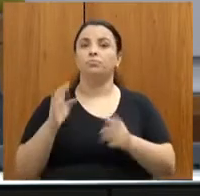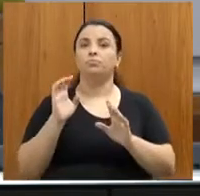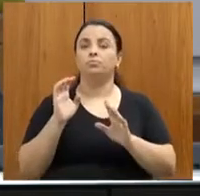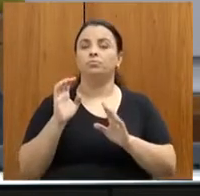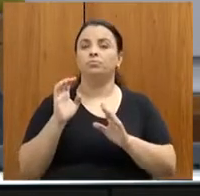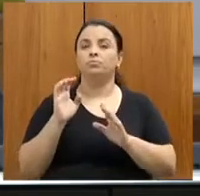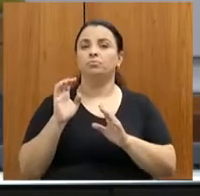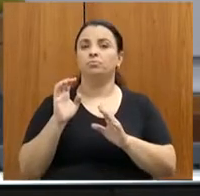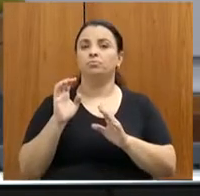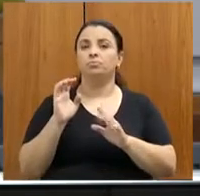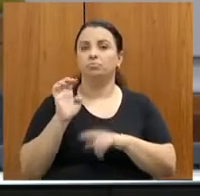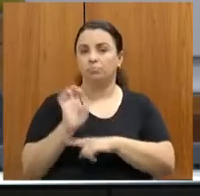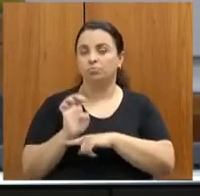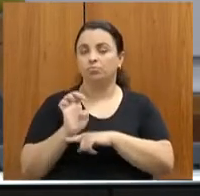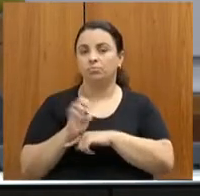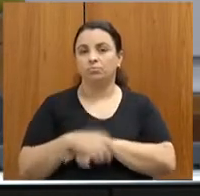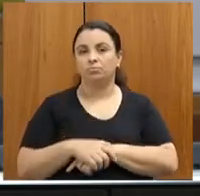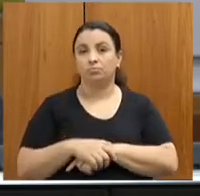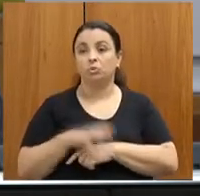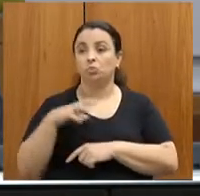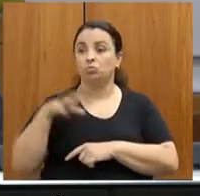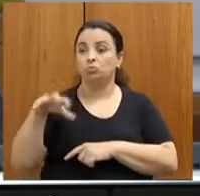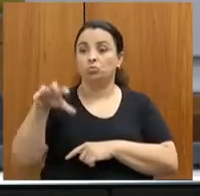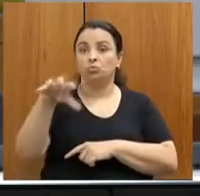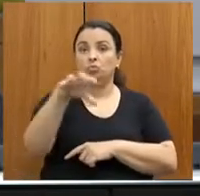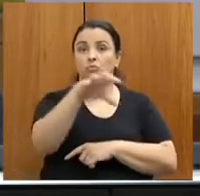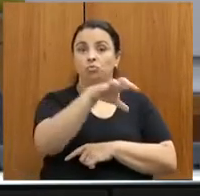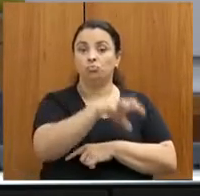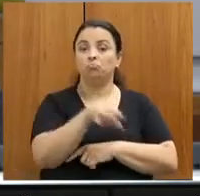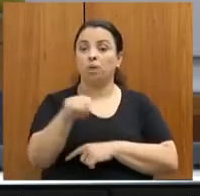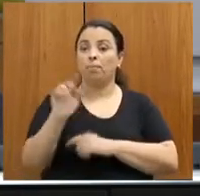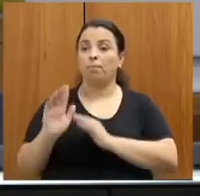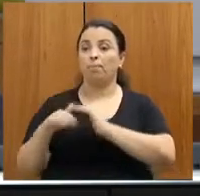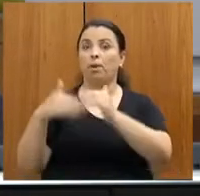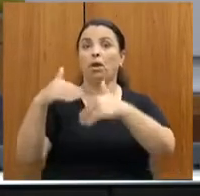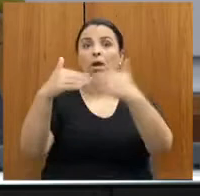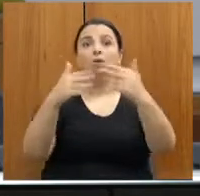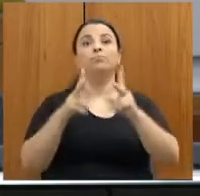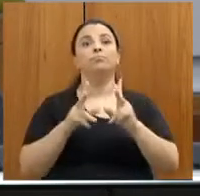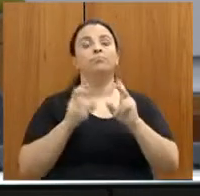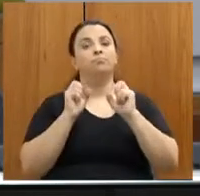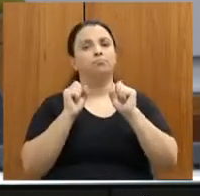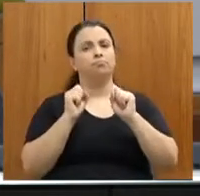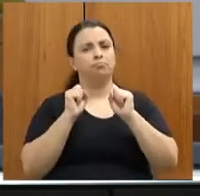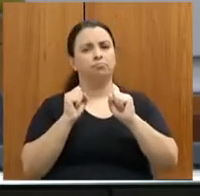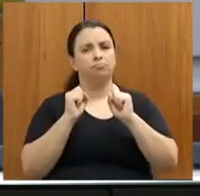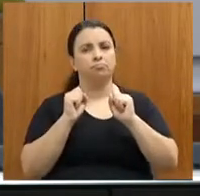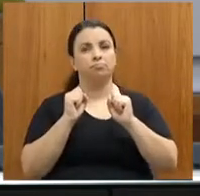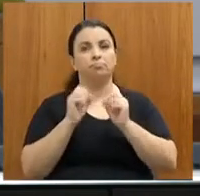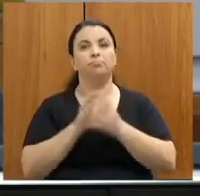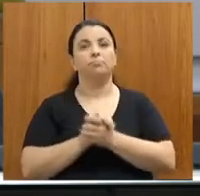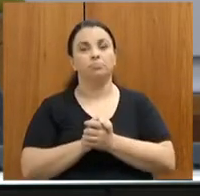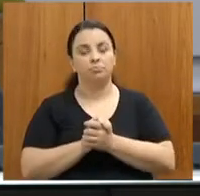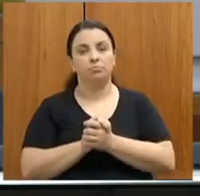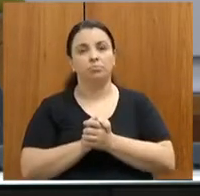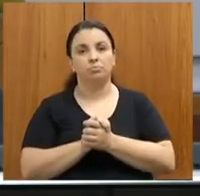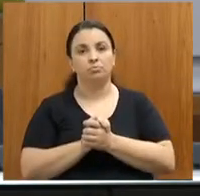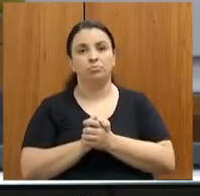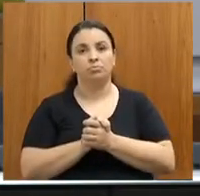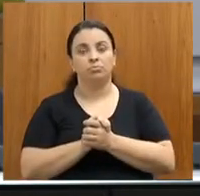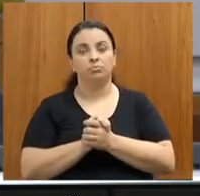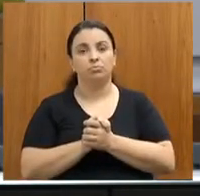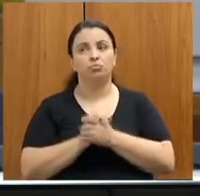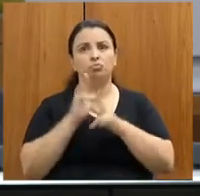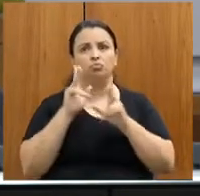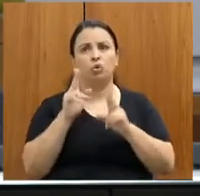todos os setores tem o desenvolvimento forte o desenvolvimento na pujança do que o